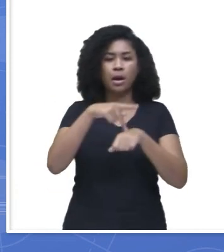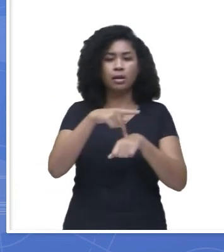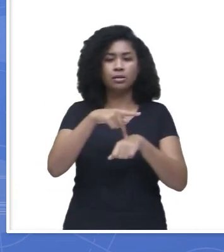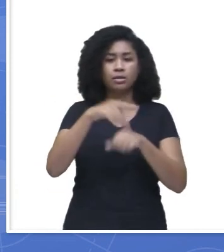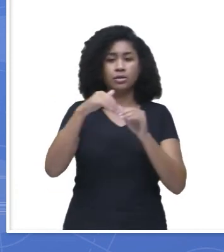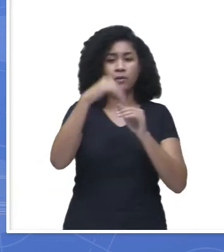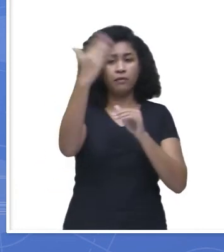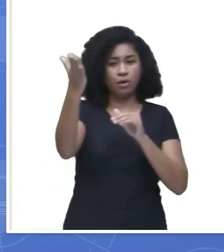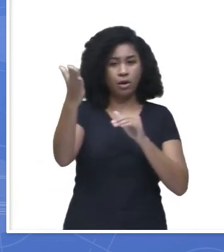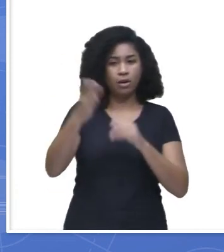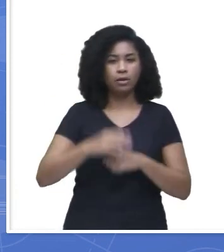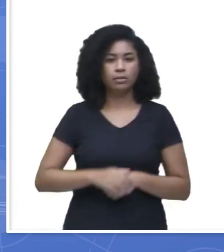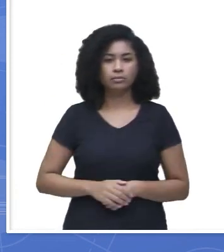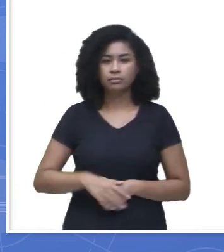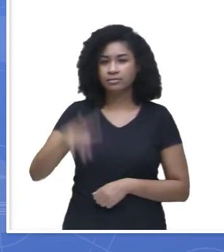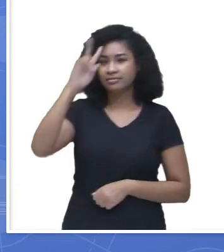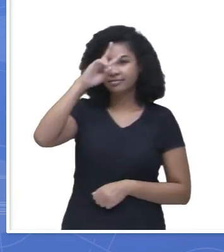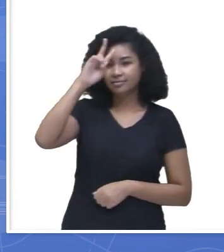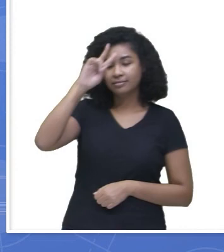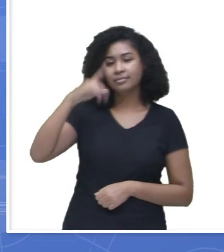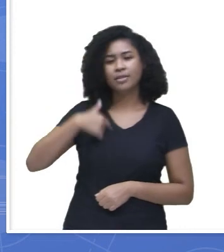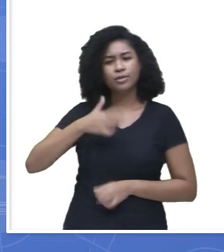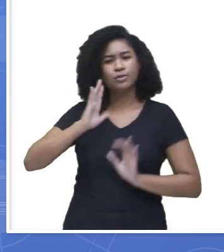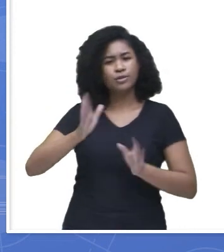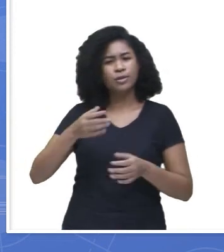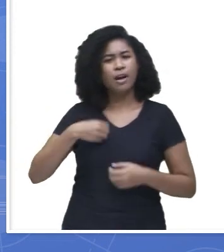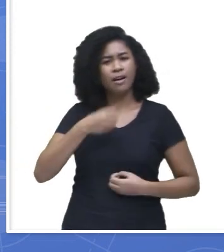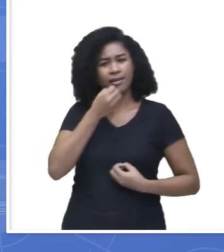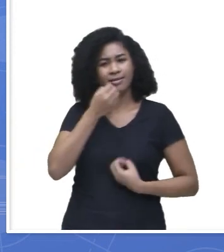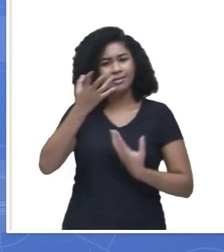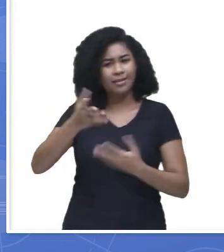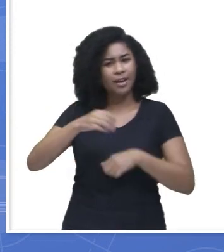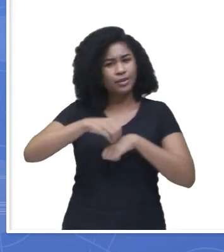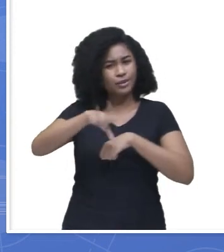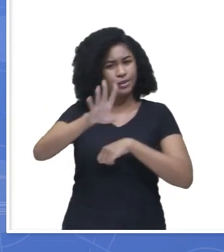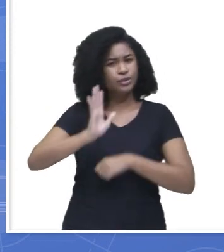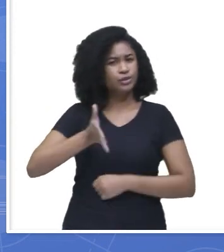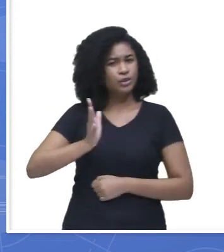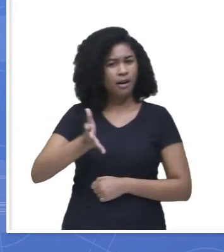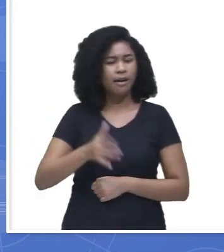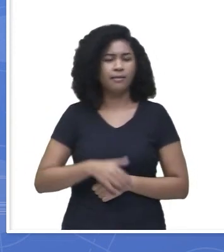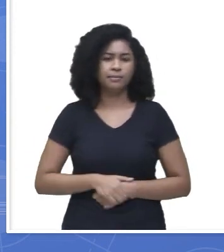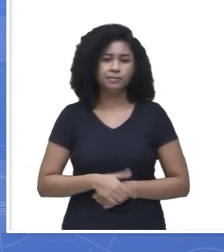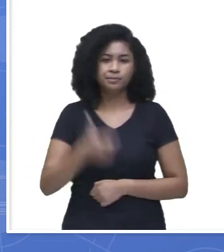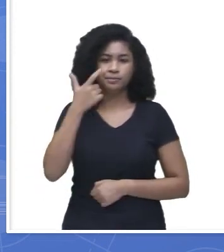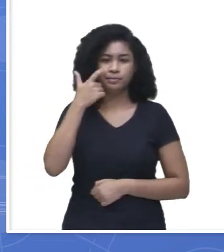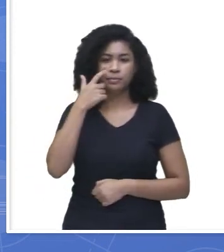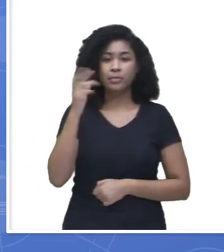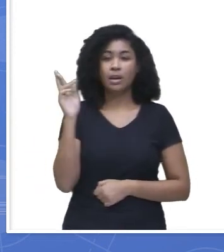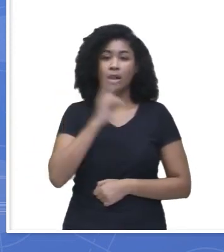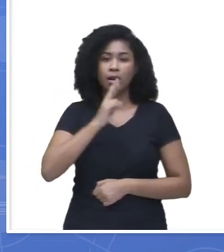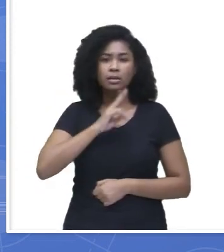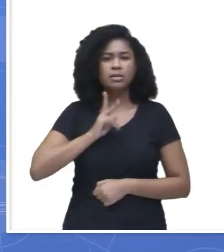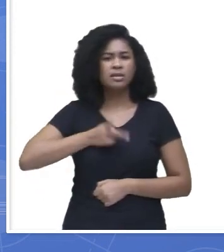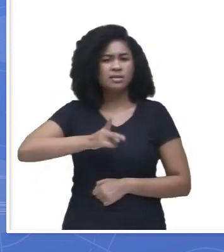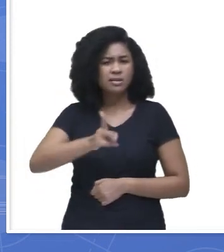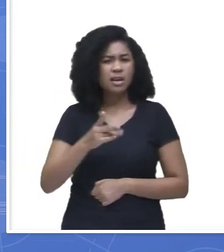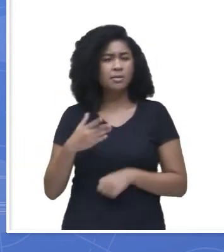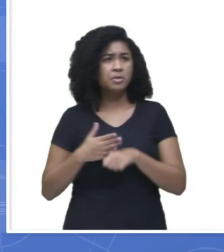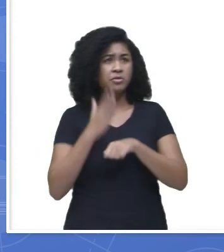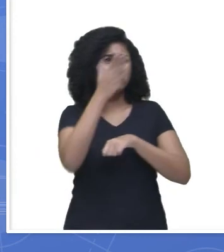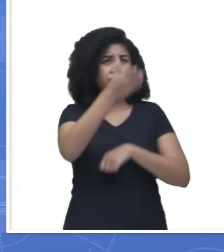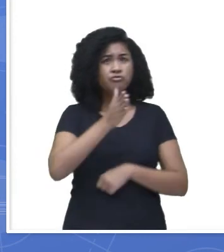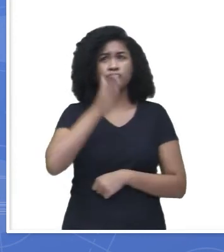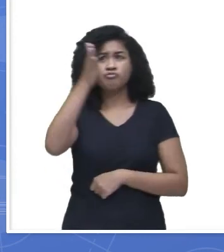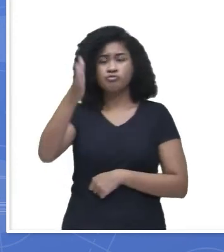já citei na primeira e na segunda questão, não é isso? A Rússia, ela trazia ali